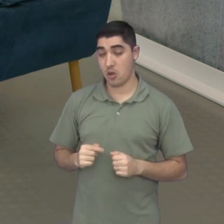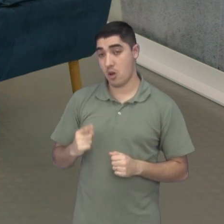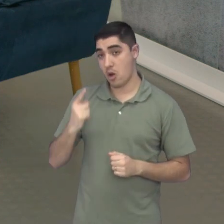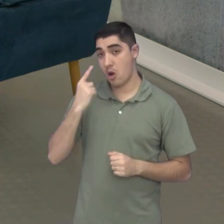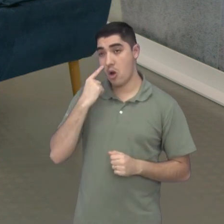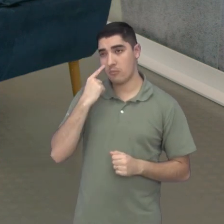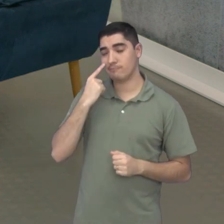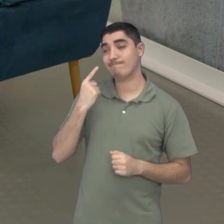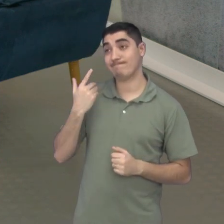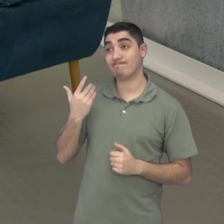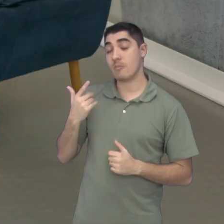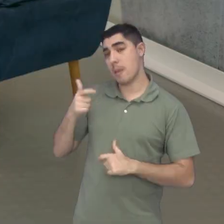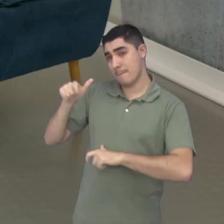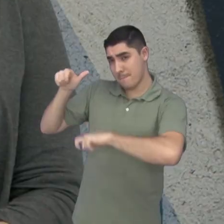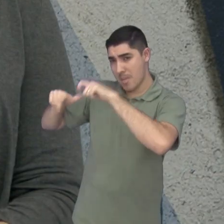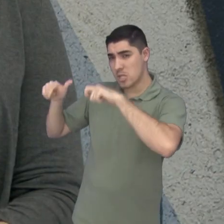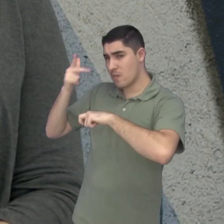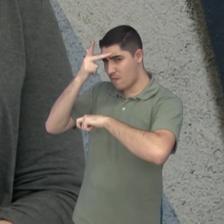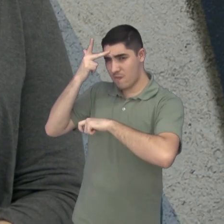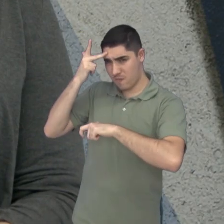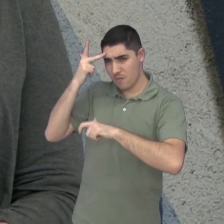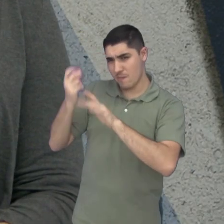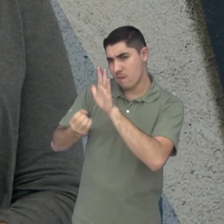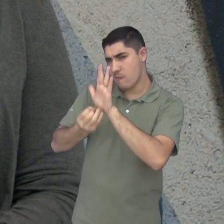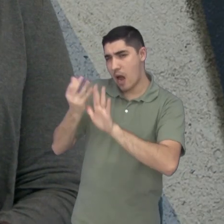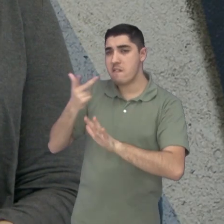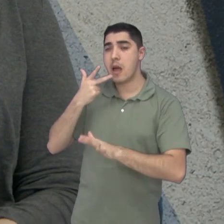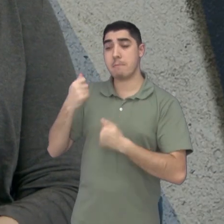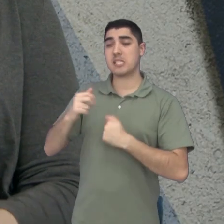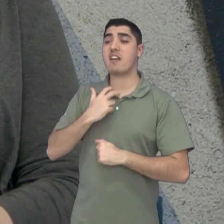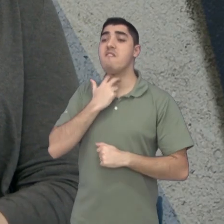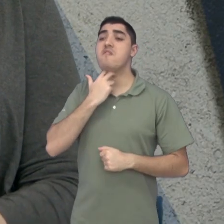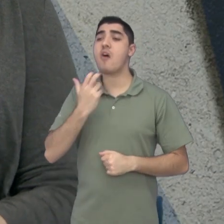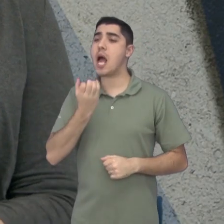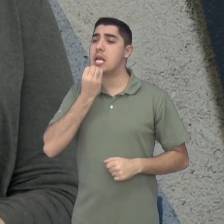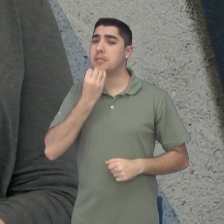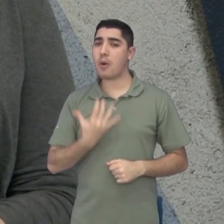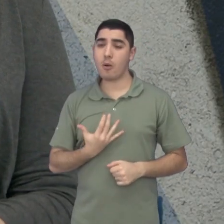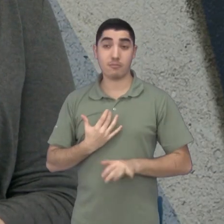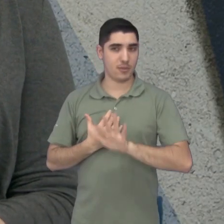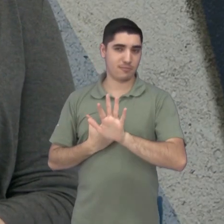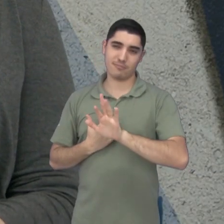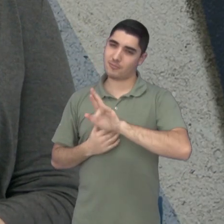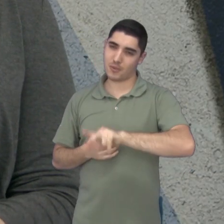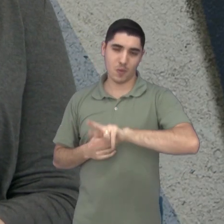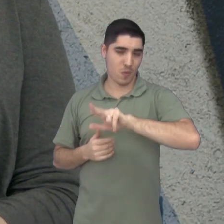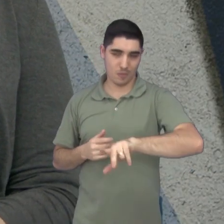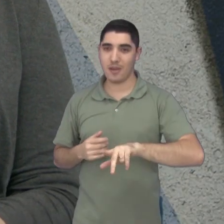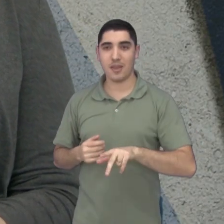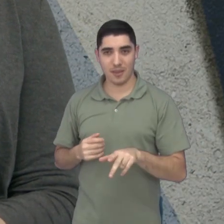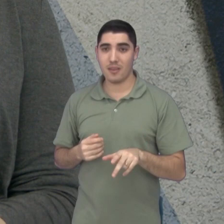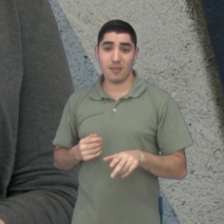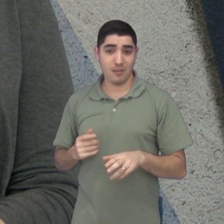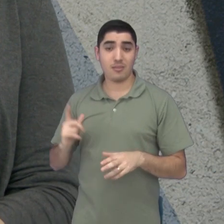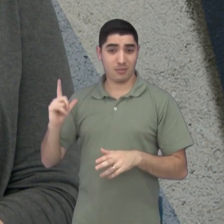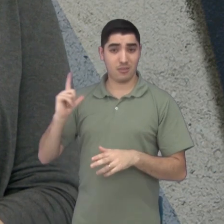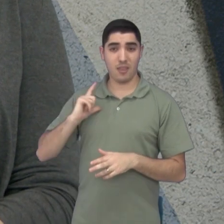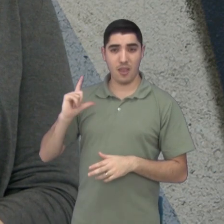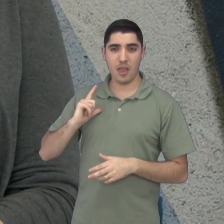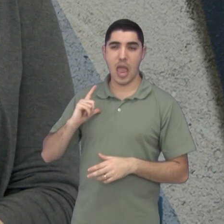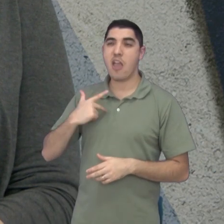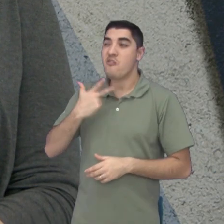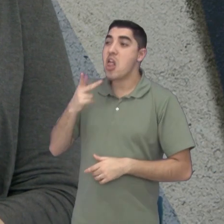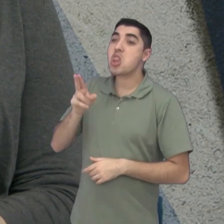Tem muita gente que fala que para ser dublador precisa ter uma voz boa. mas na verdade não é bem assim. Tem muita gente,